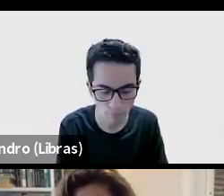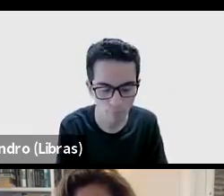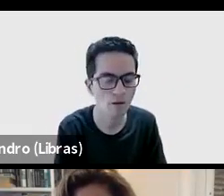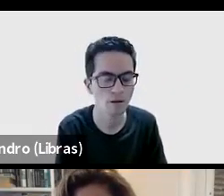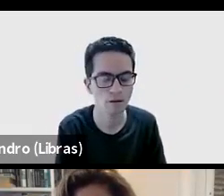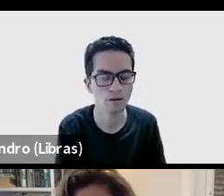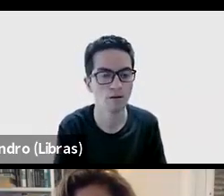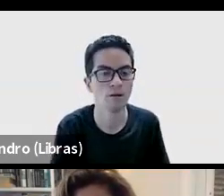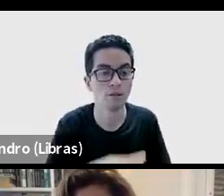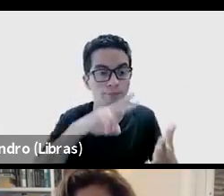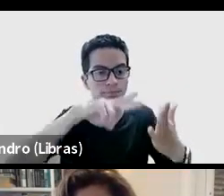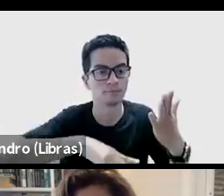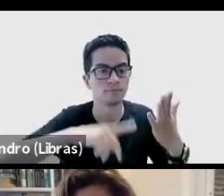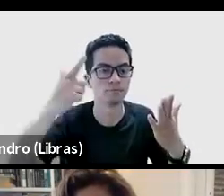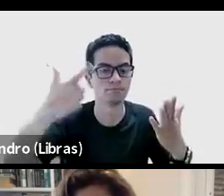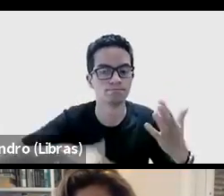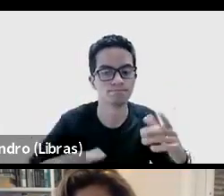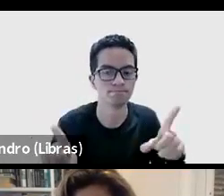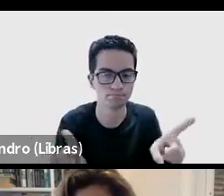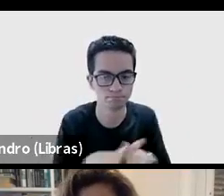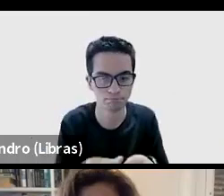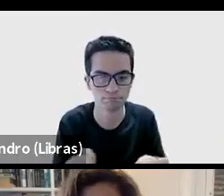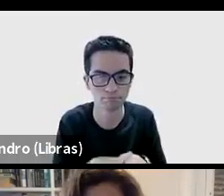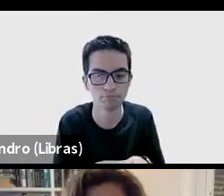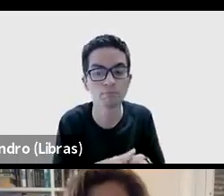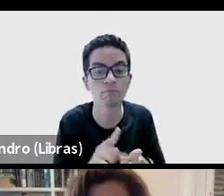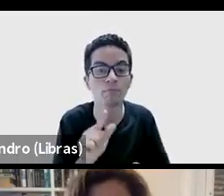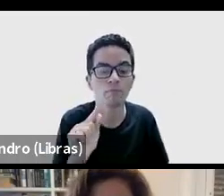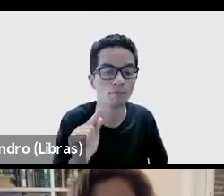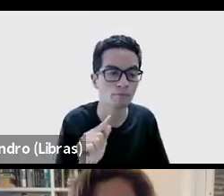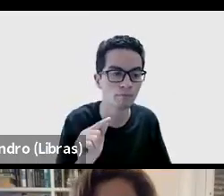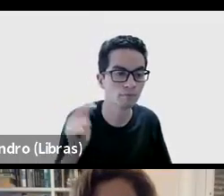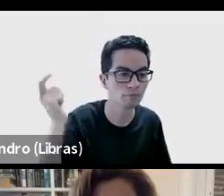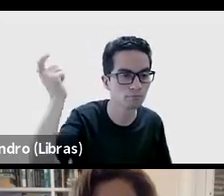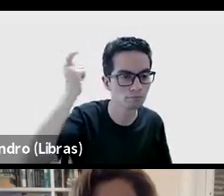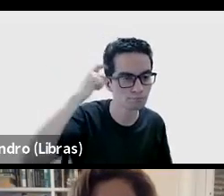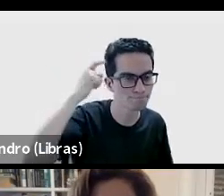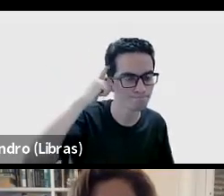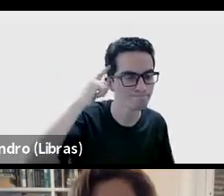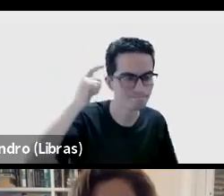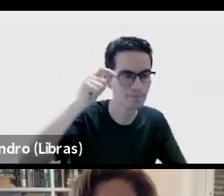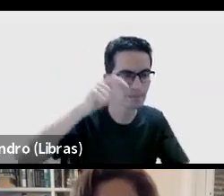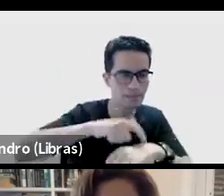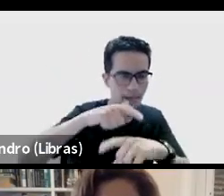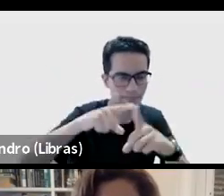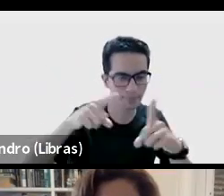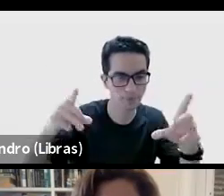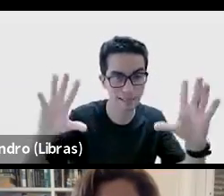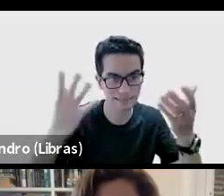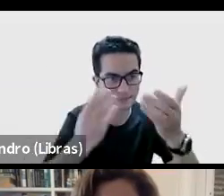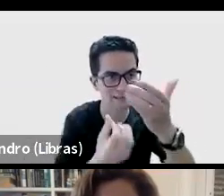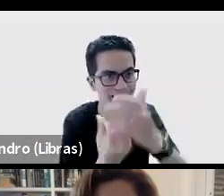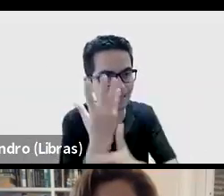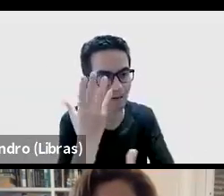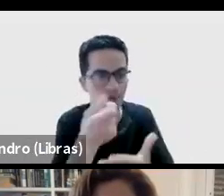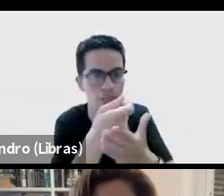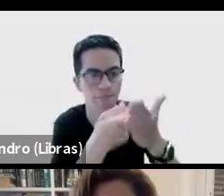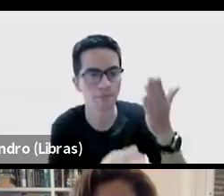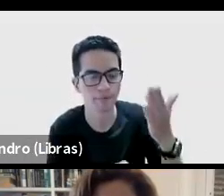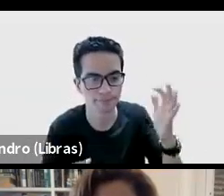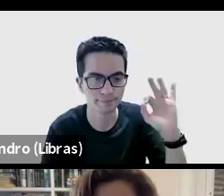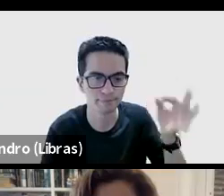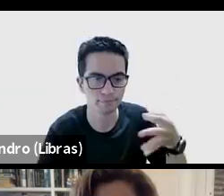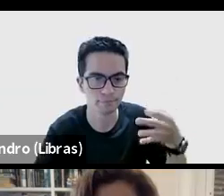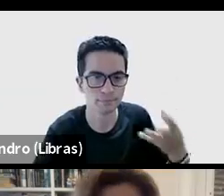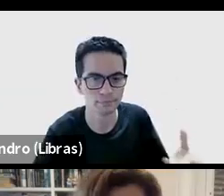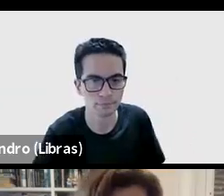começa a reler esses autores, né? Porque se a gente considera o tempo, né, que esses autores produziram e o momento e